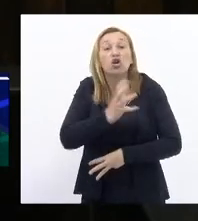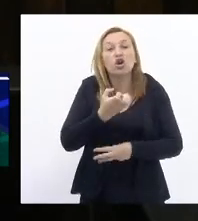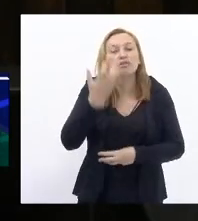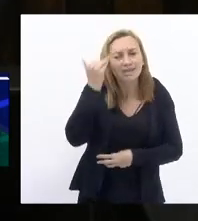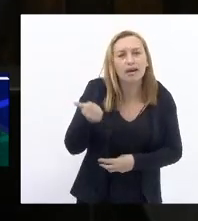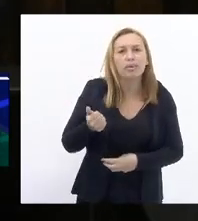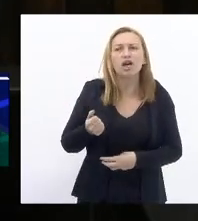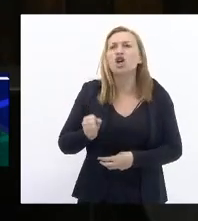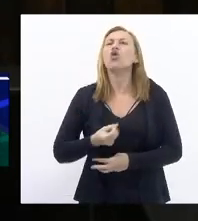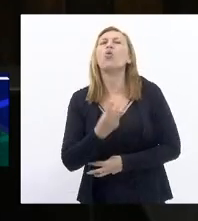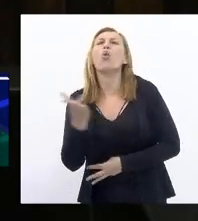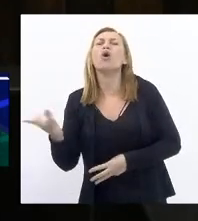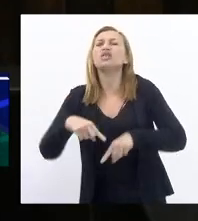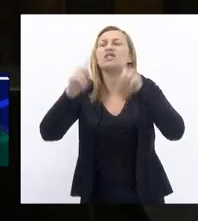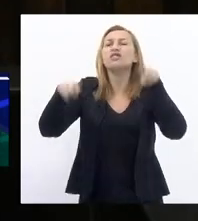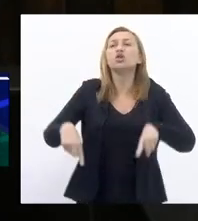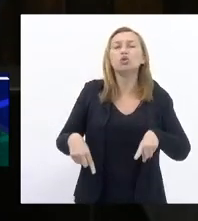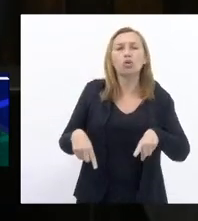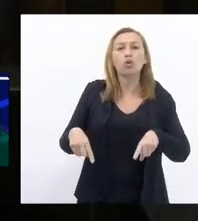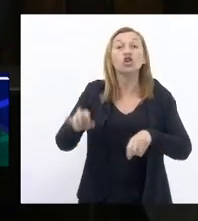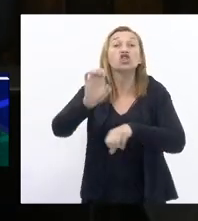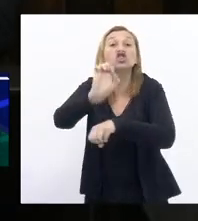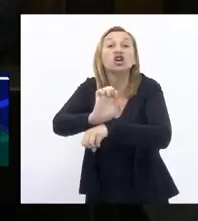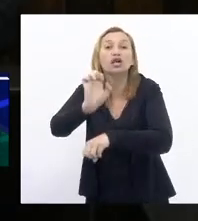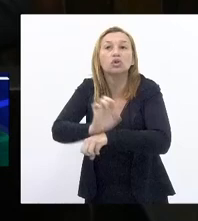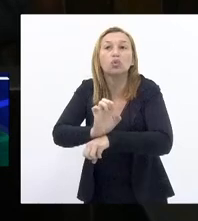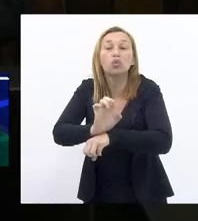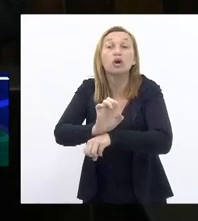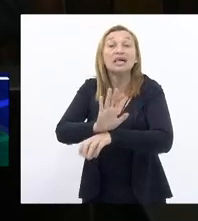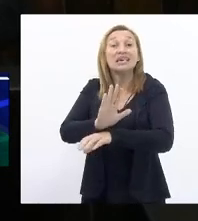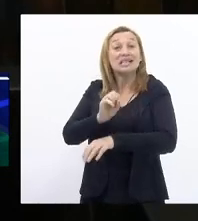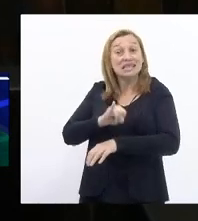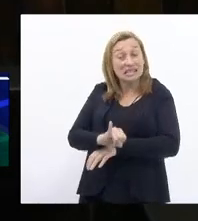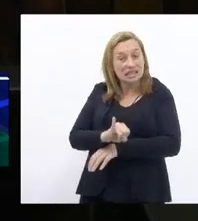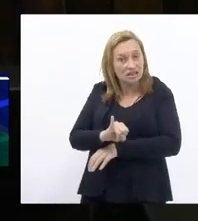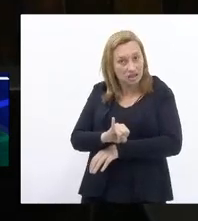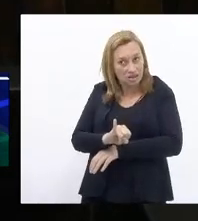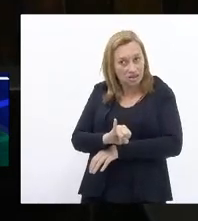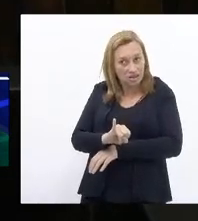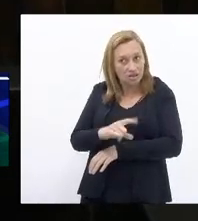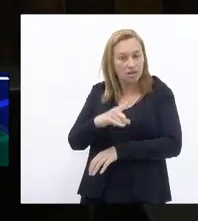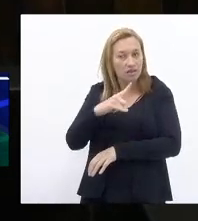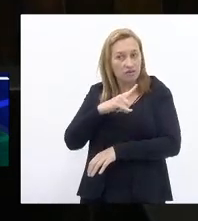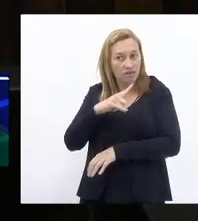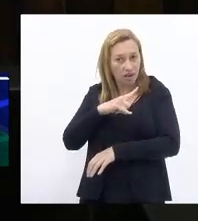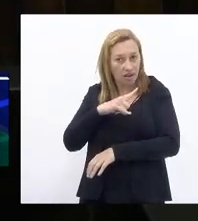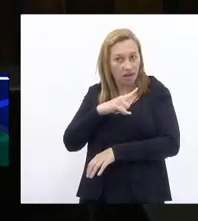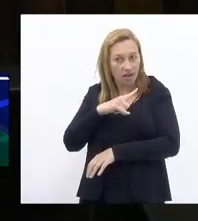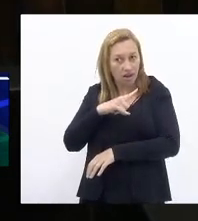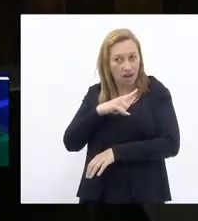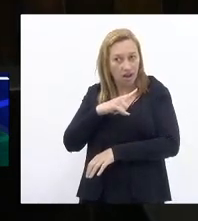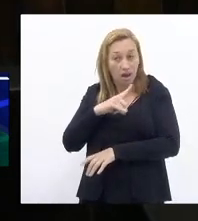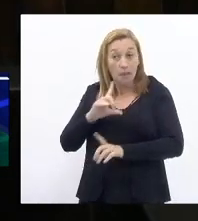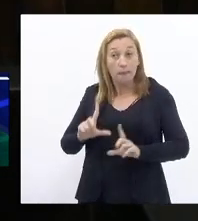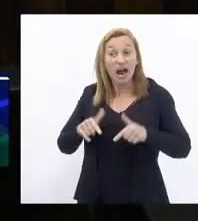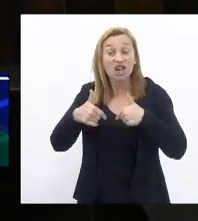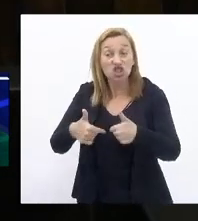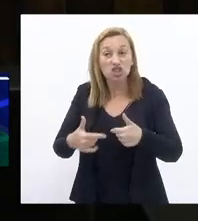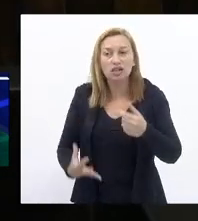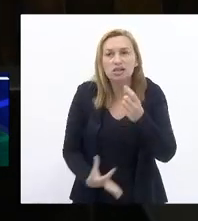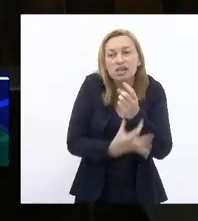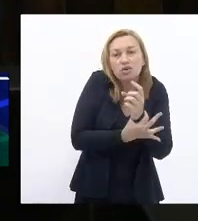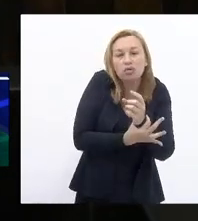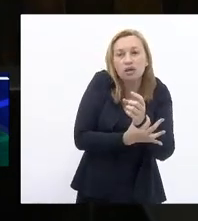seguinte: quantos servidores estaduais, caso exista, estão cedidos para atuar na segurança